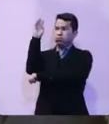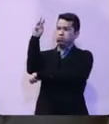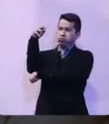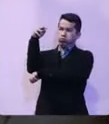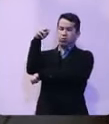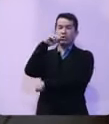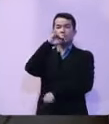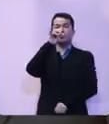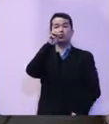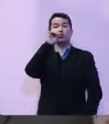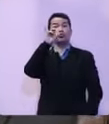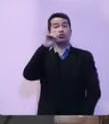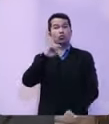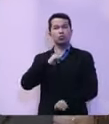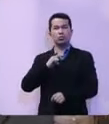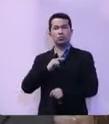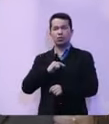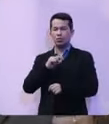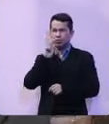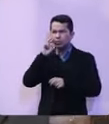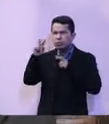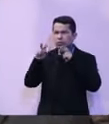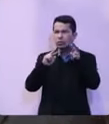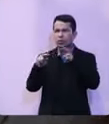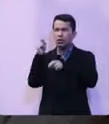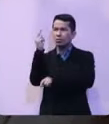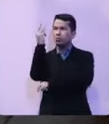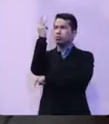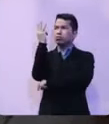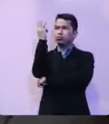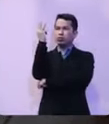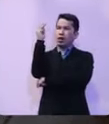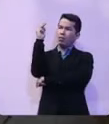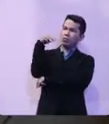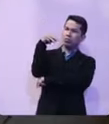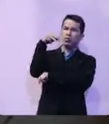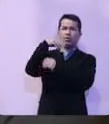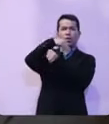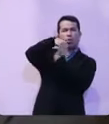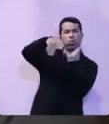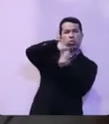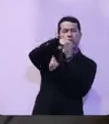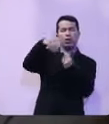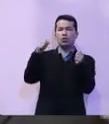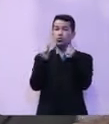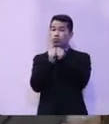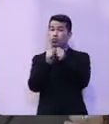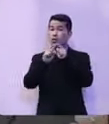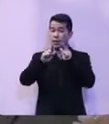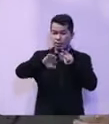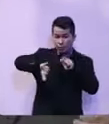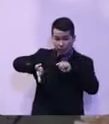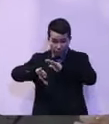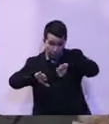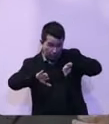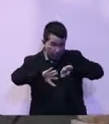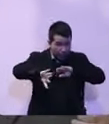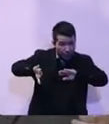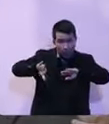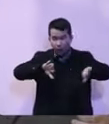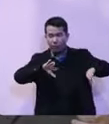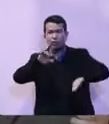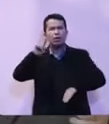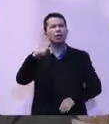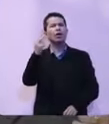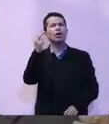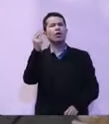tempos. O Filho do Homem mandará os seus anjos, e eles ajuntarão e tirarão do seu reino todos os que fazem